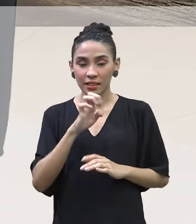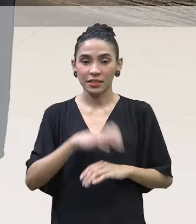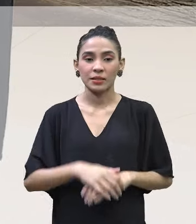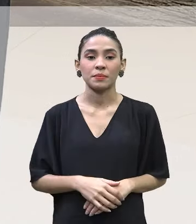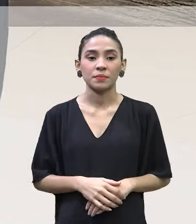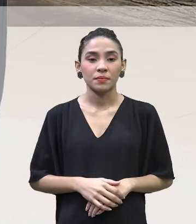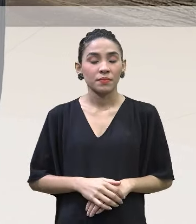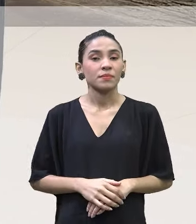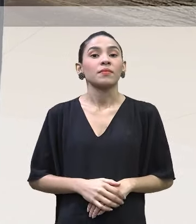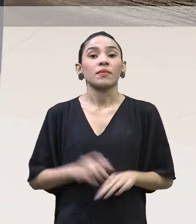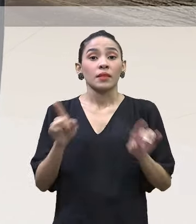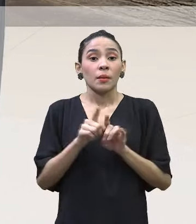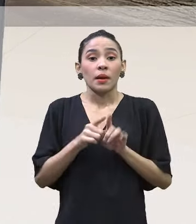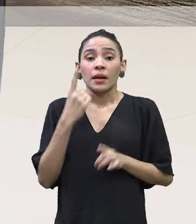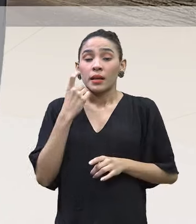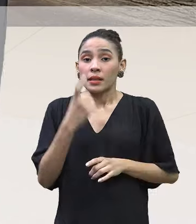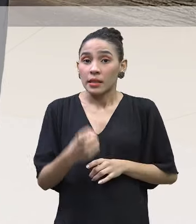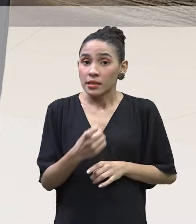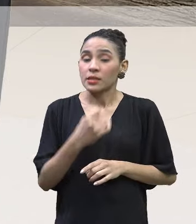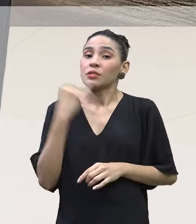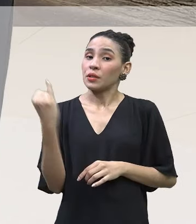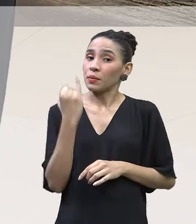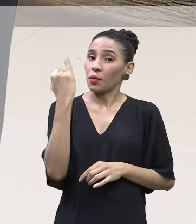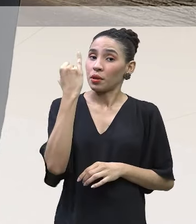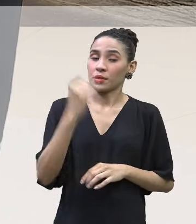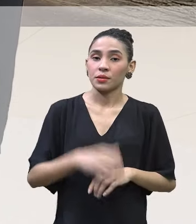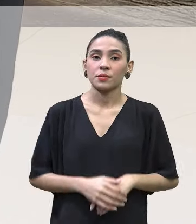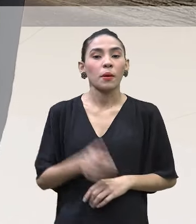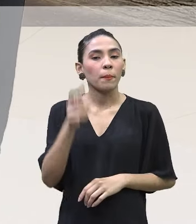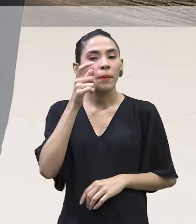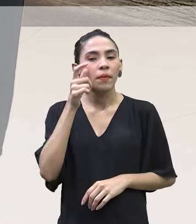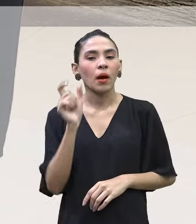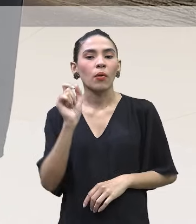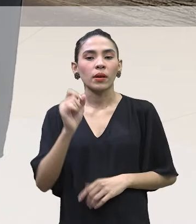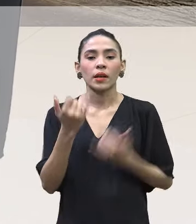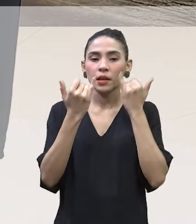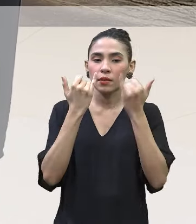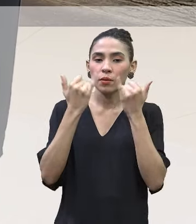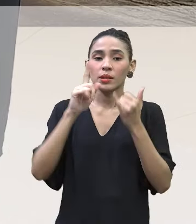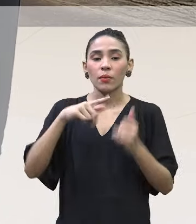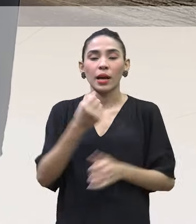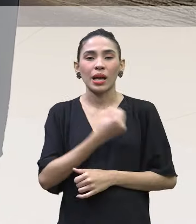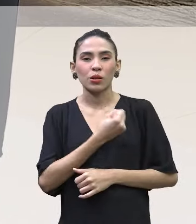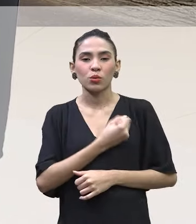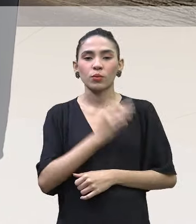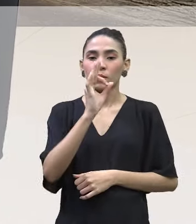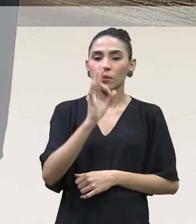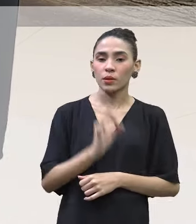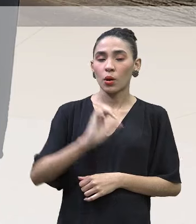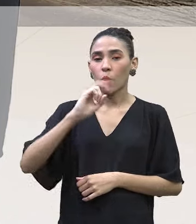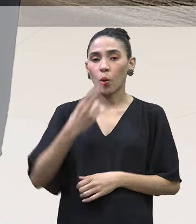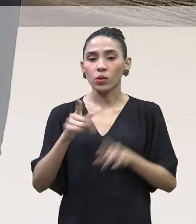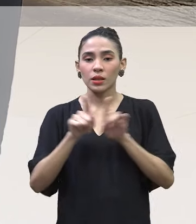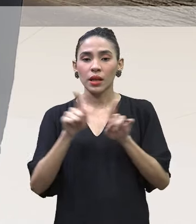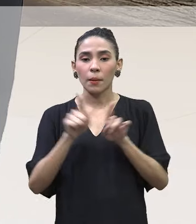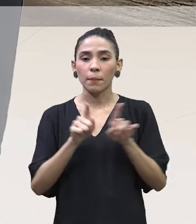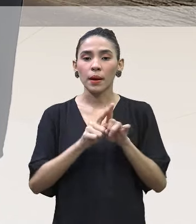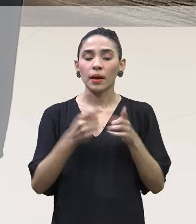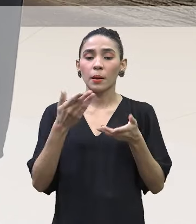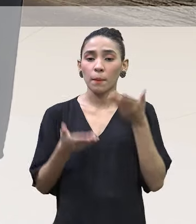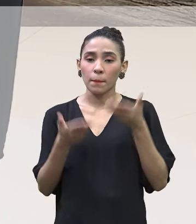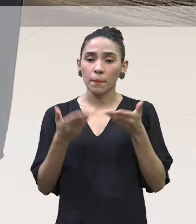não é e é interessante e importante Professor observar que esses índices são números porcentagens ou proporções não é